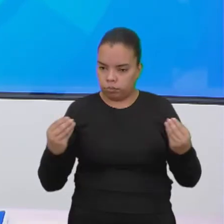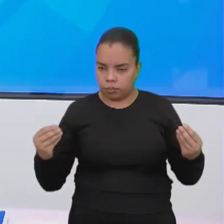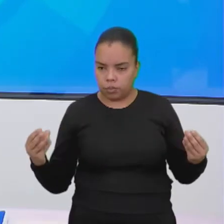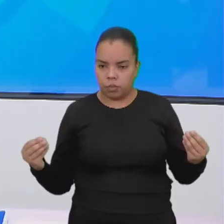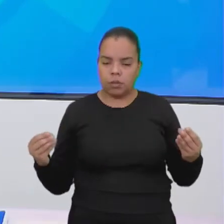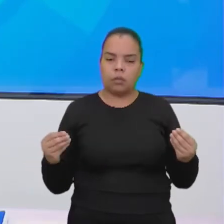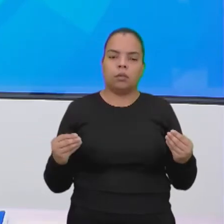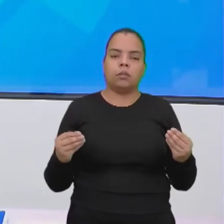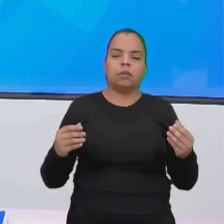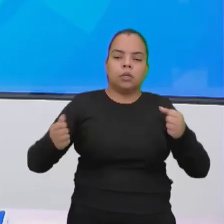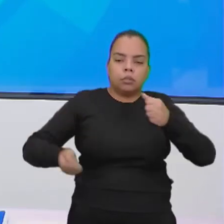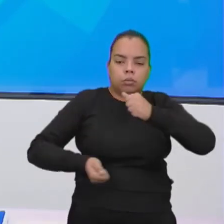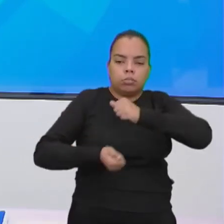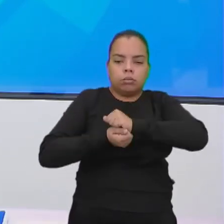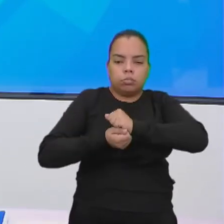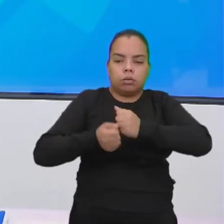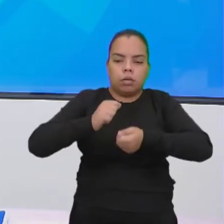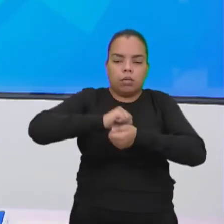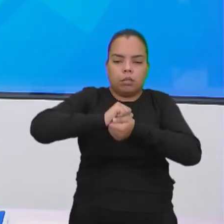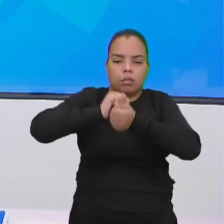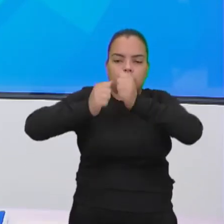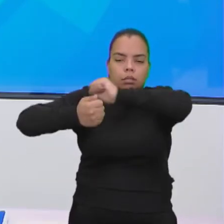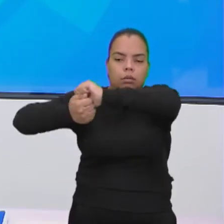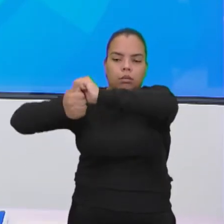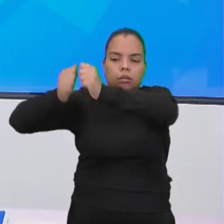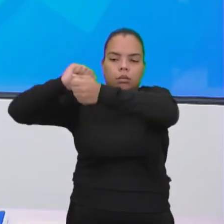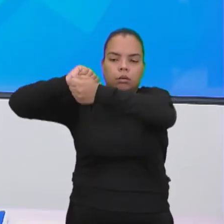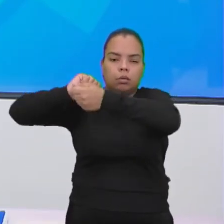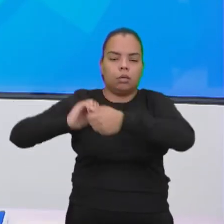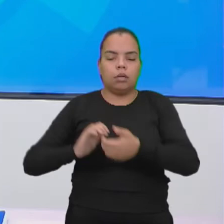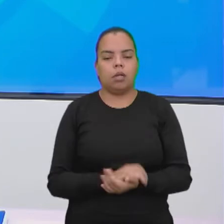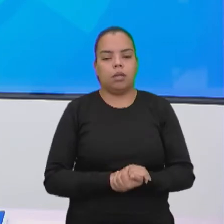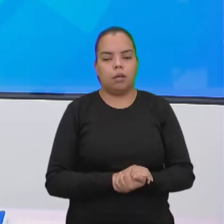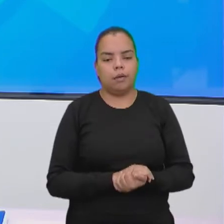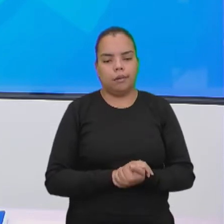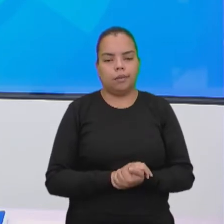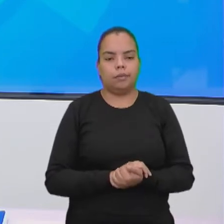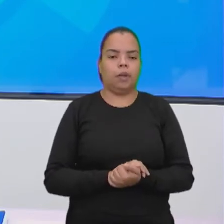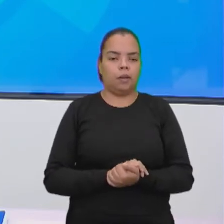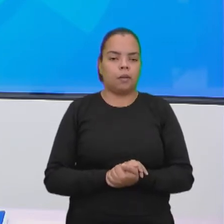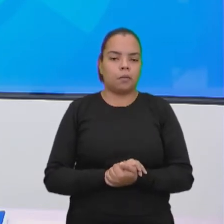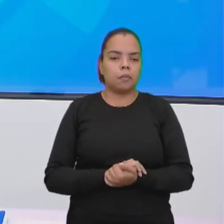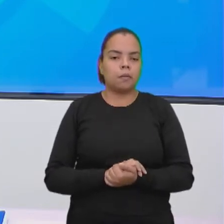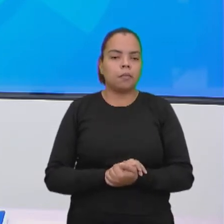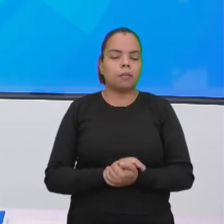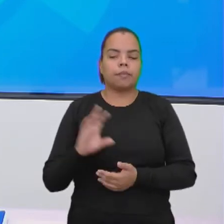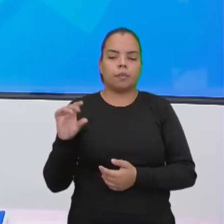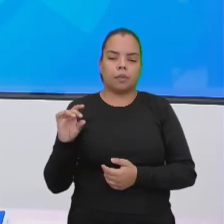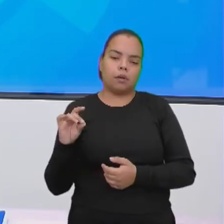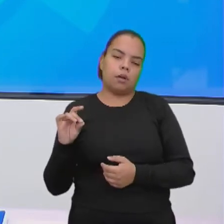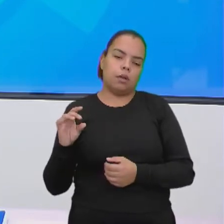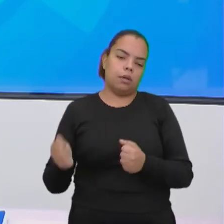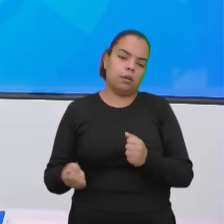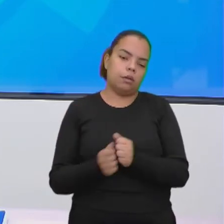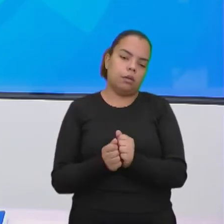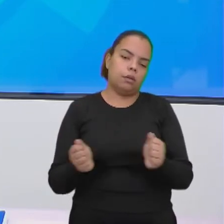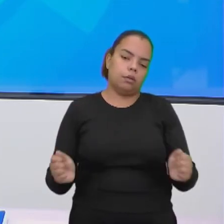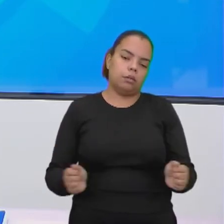sedimentos aí juntos aí, e eles foram aí, né, tiveram a intervenção aí de uma cimentação de calcário e também